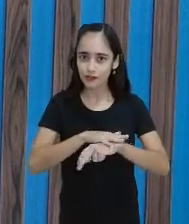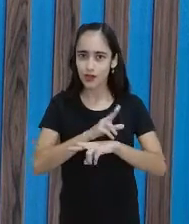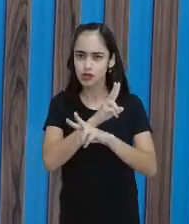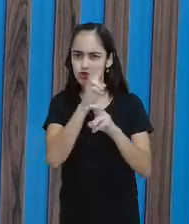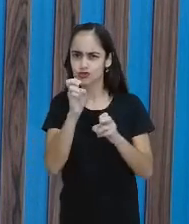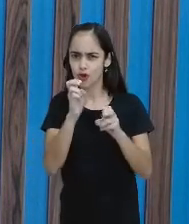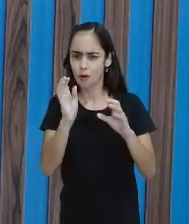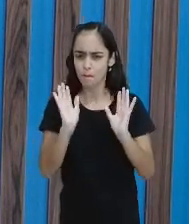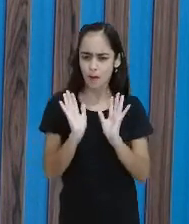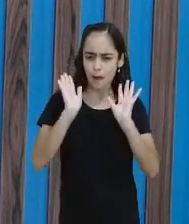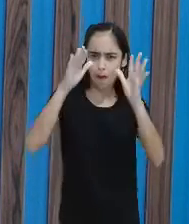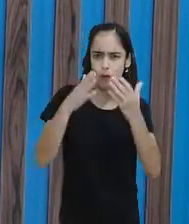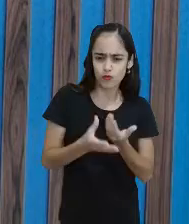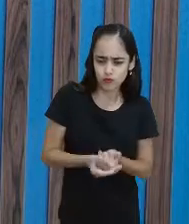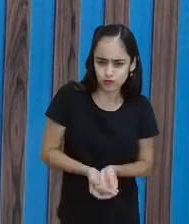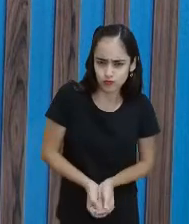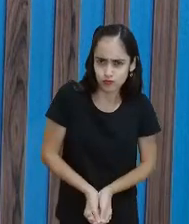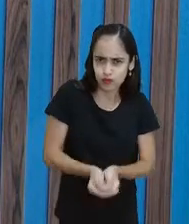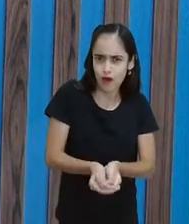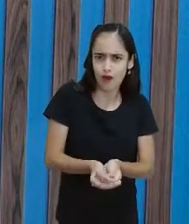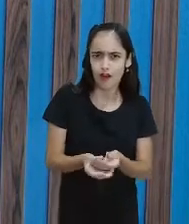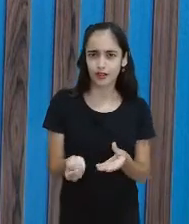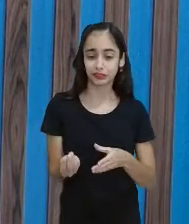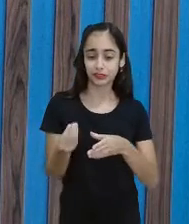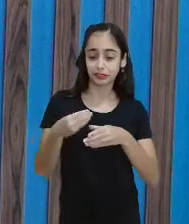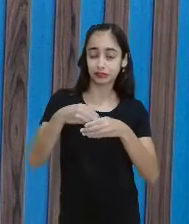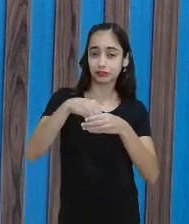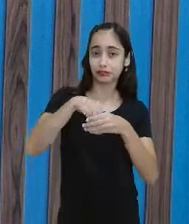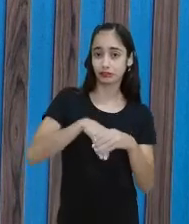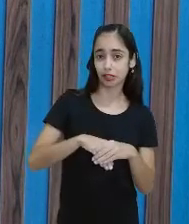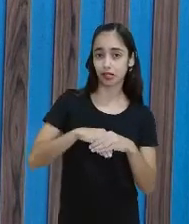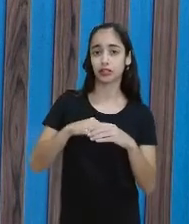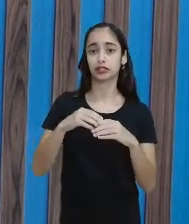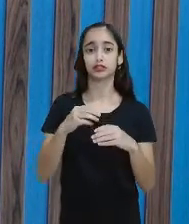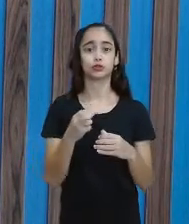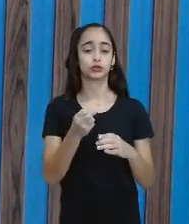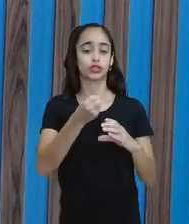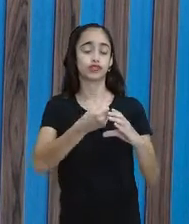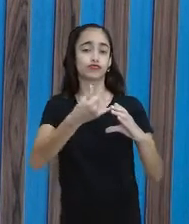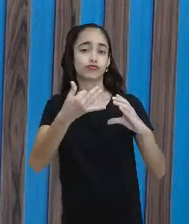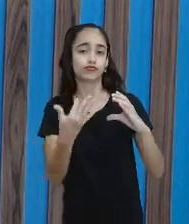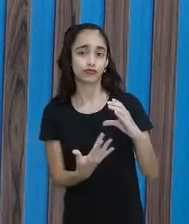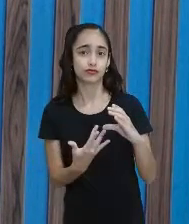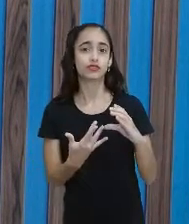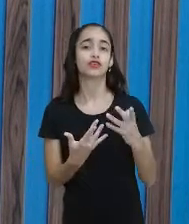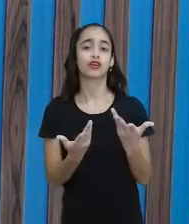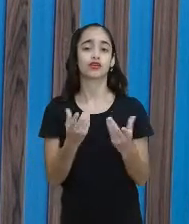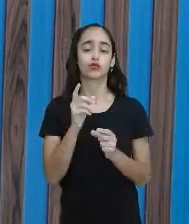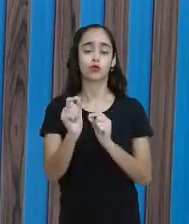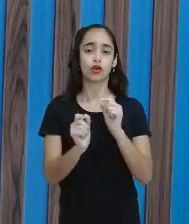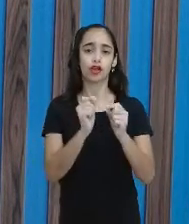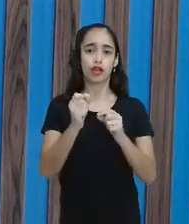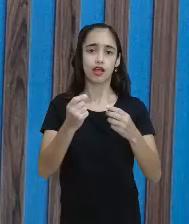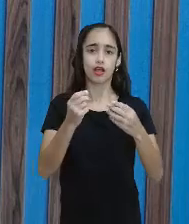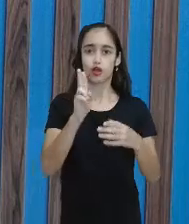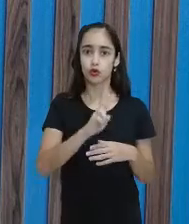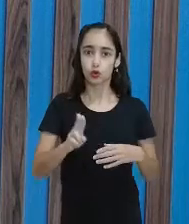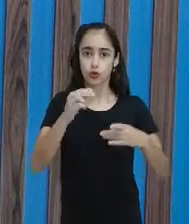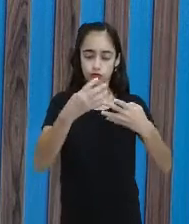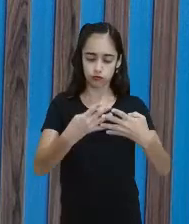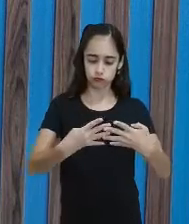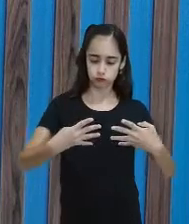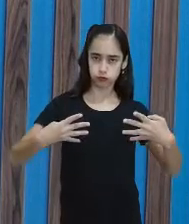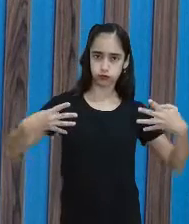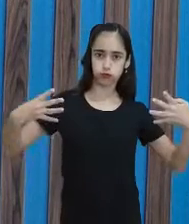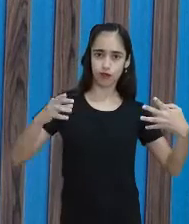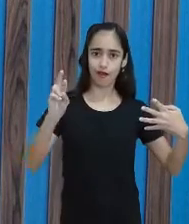uma modalidade que está dentro das classificações dos esportes de rede, né, rede divisória